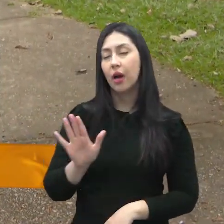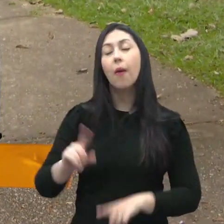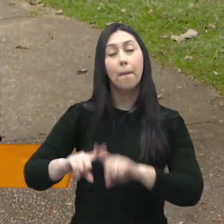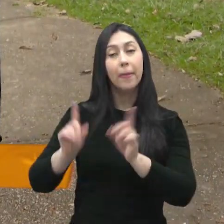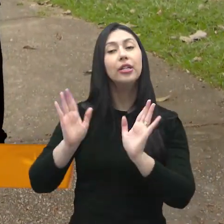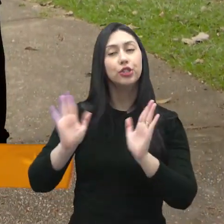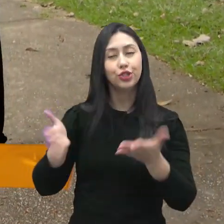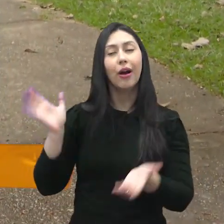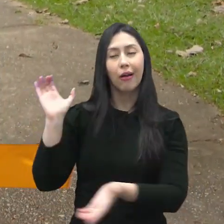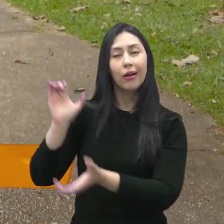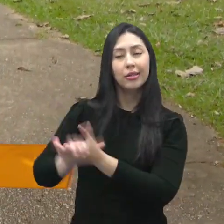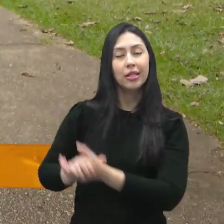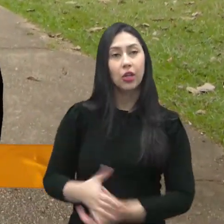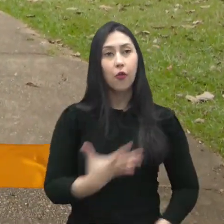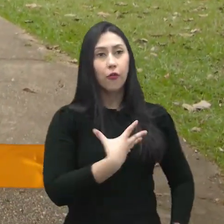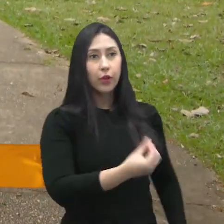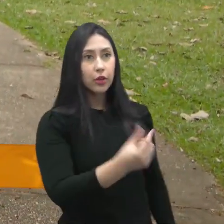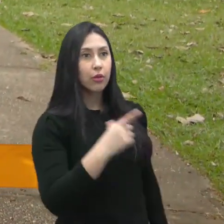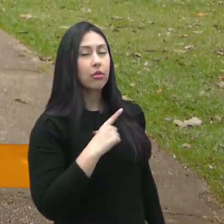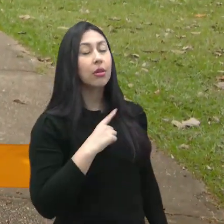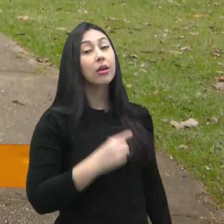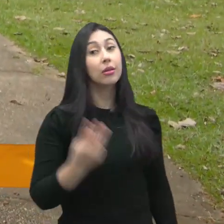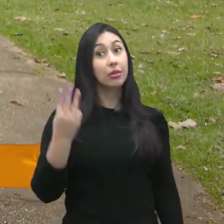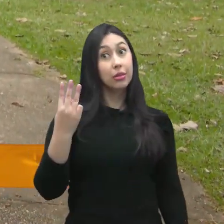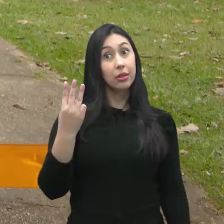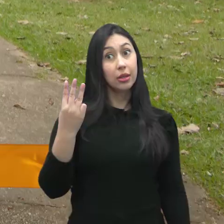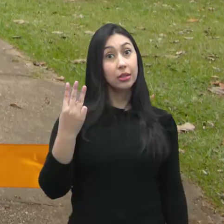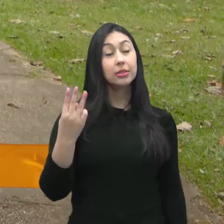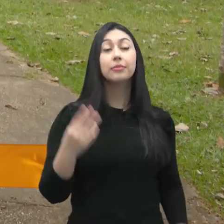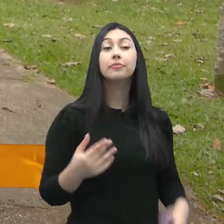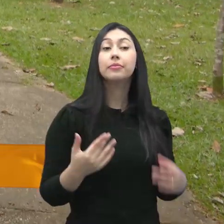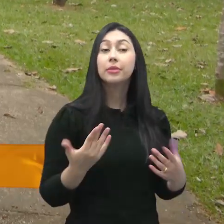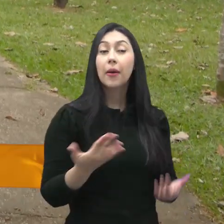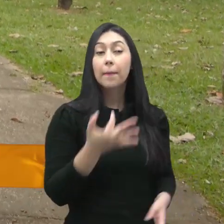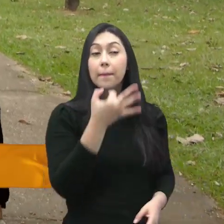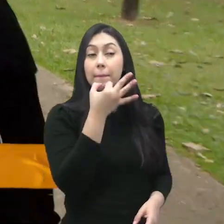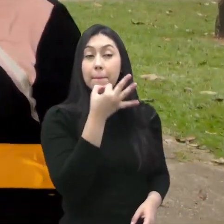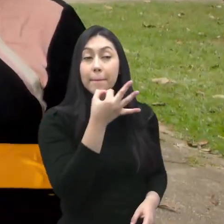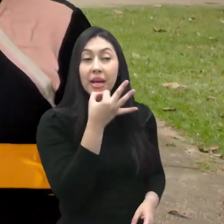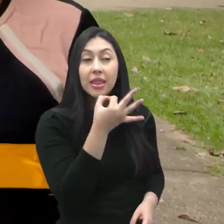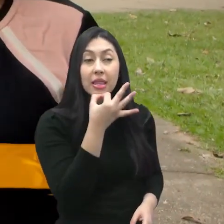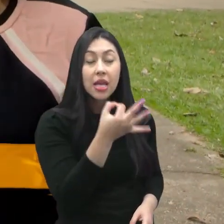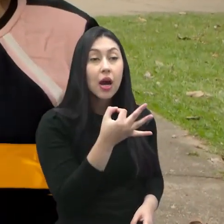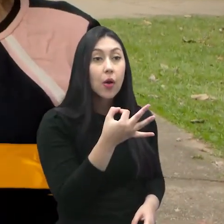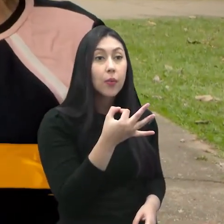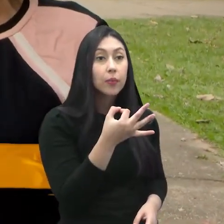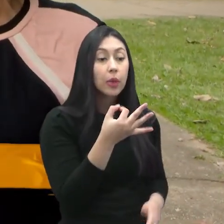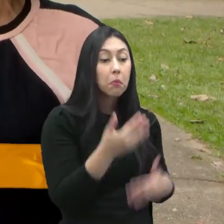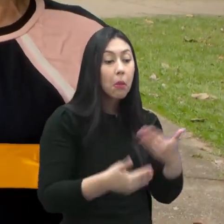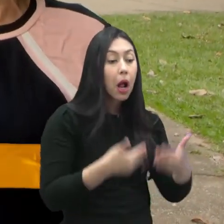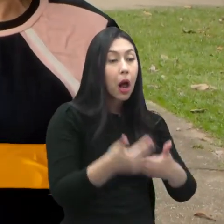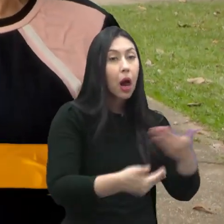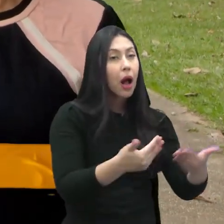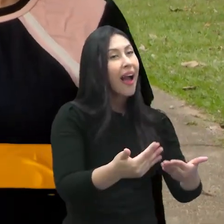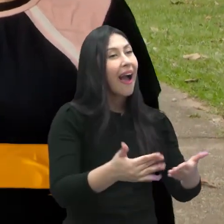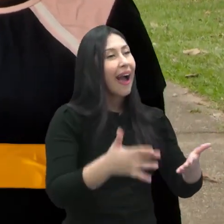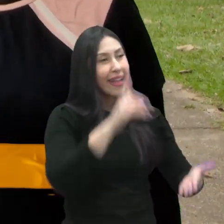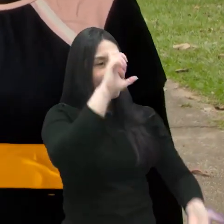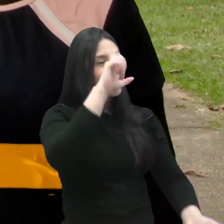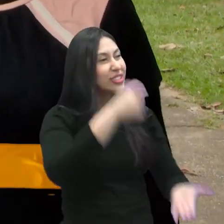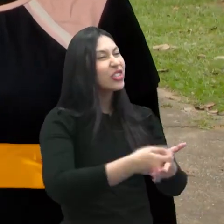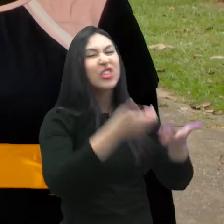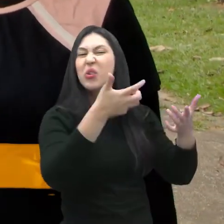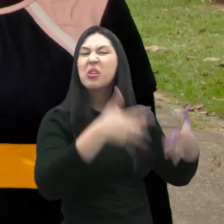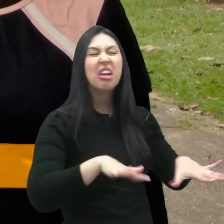Atualmente não, mas já fui casada. Tem filhos? 3 filhos. 3 filhos. Quero saber o seguinte, quando tudo isso se desenrolou, falaram,